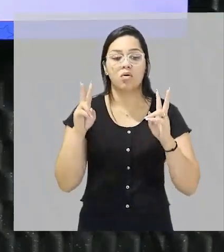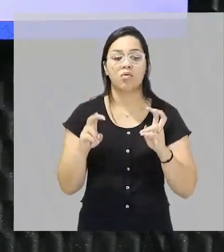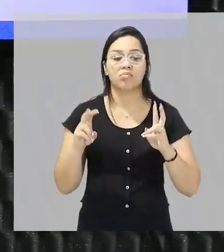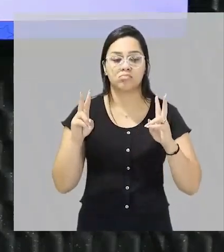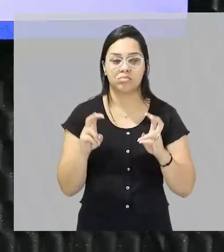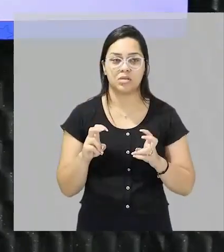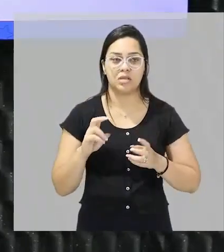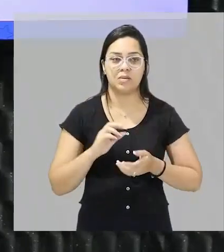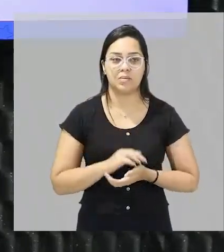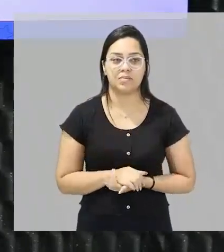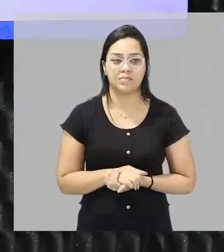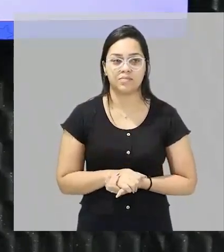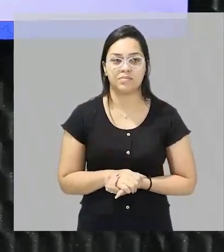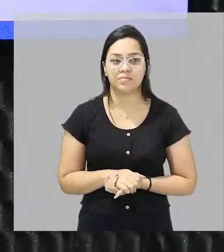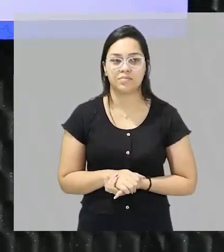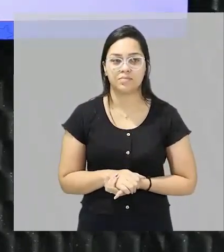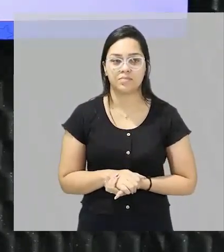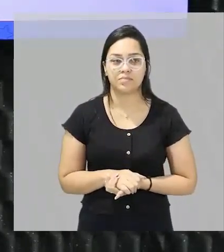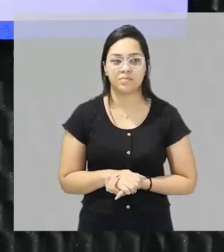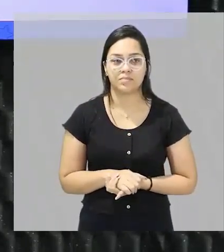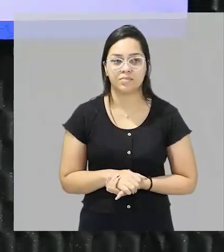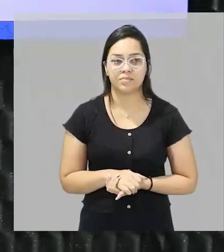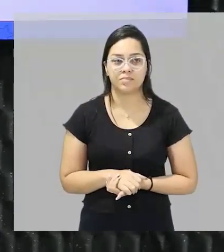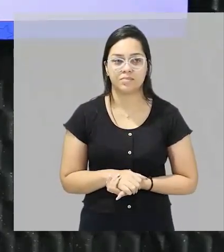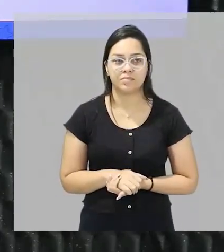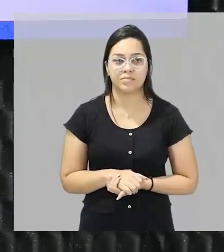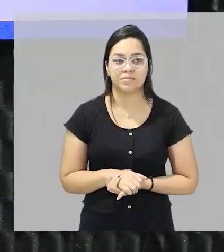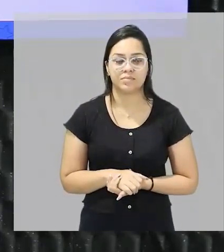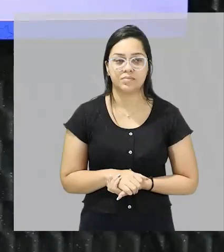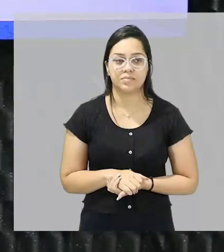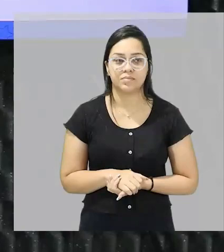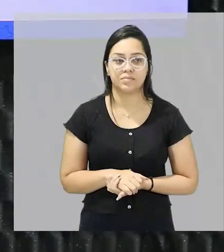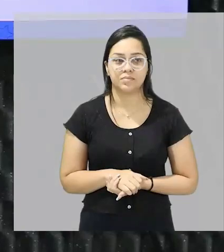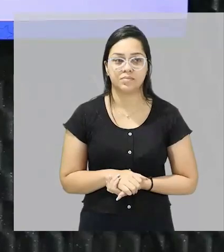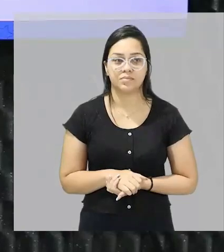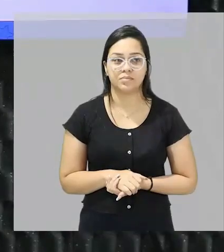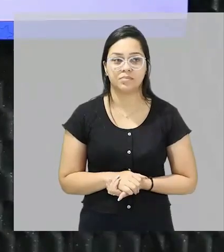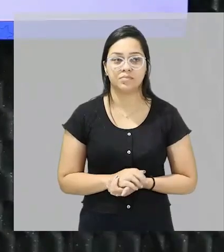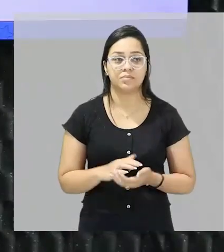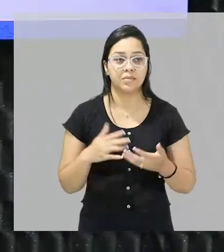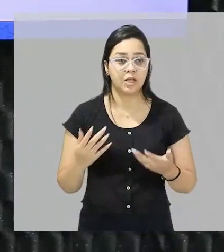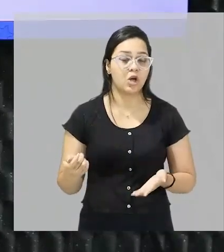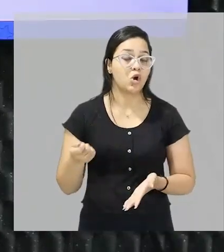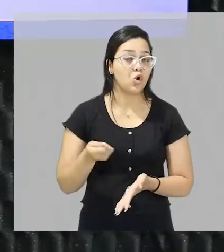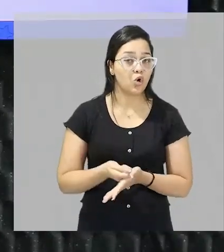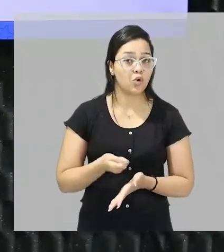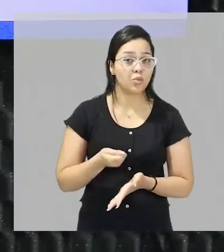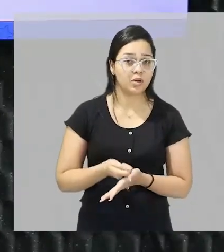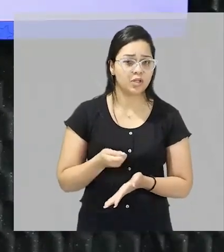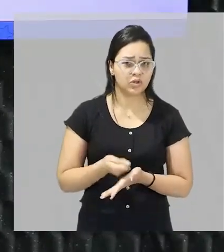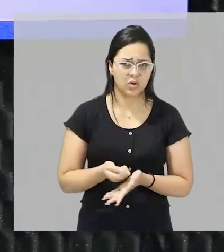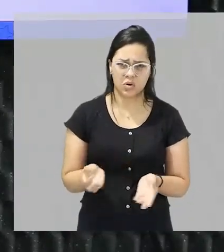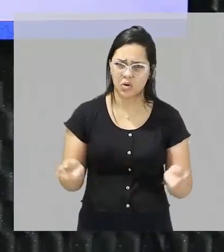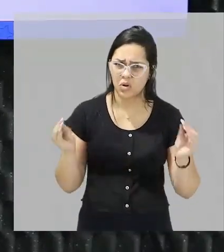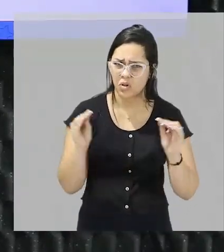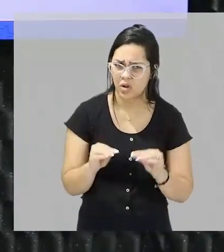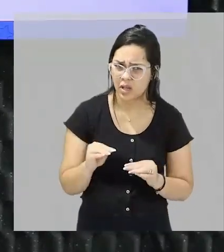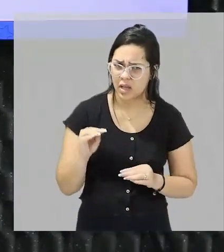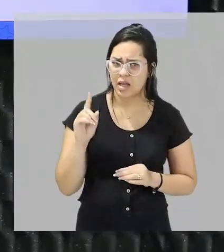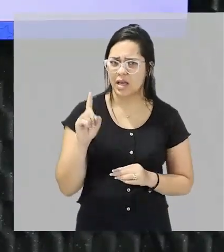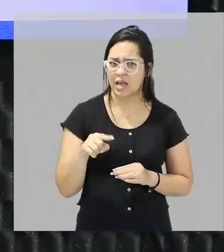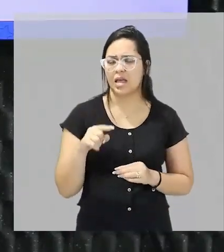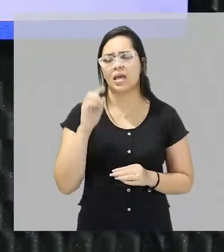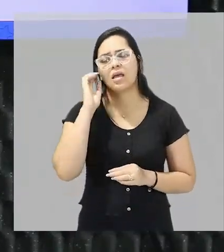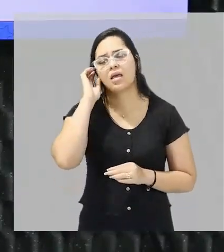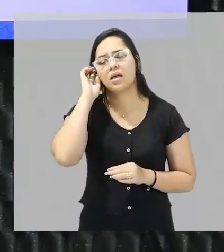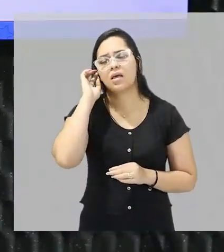mais facilmente qual é o tema que será abordado. Turma, é obrigatório colocar um elemento,